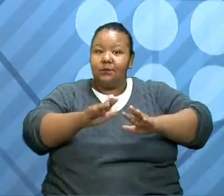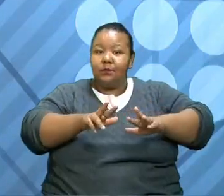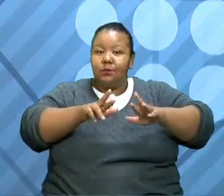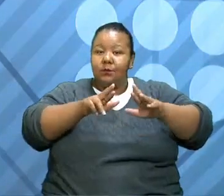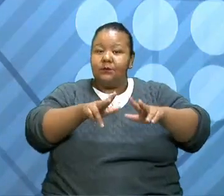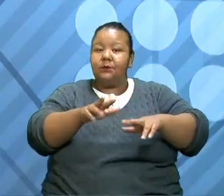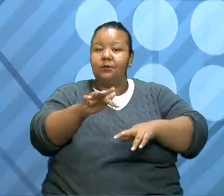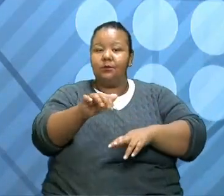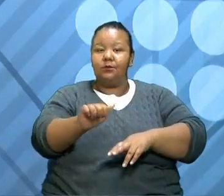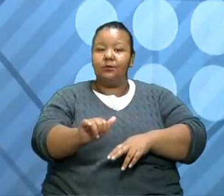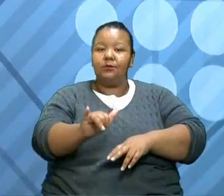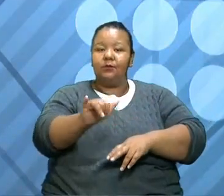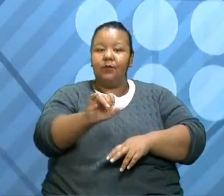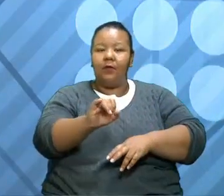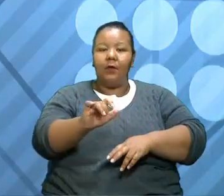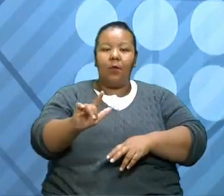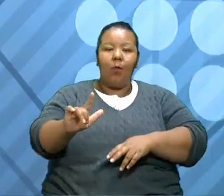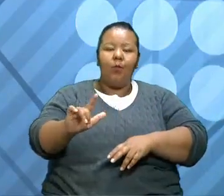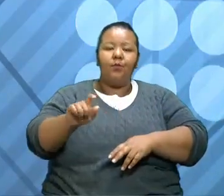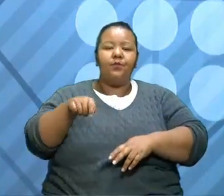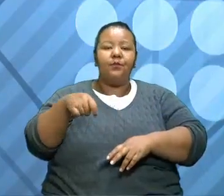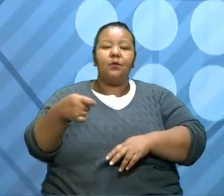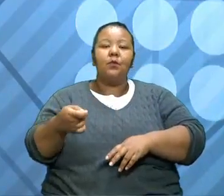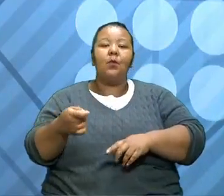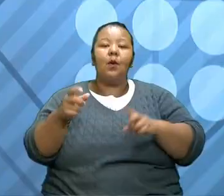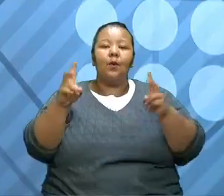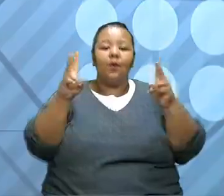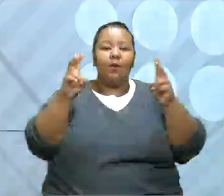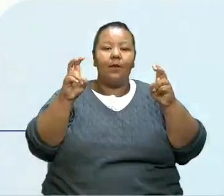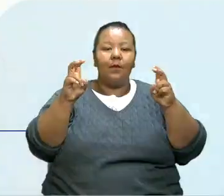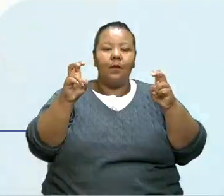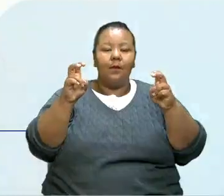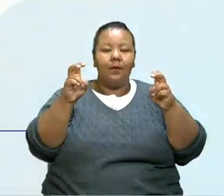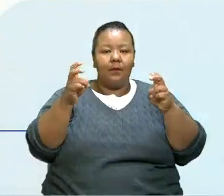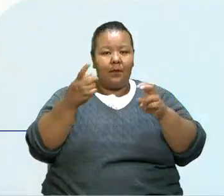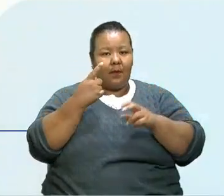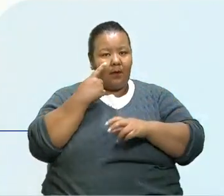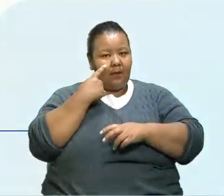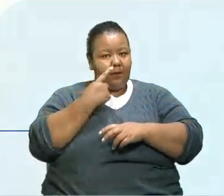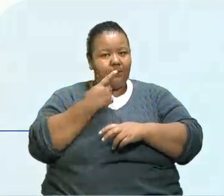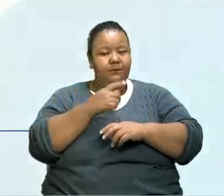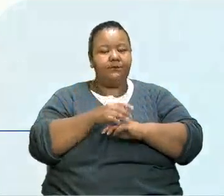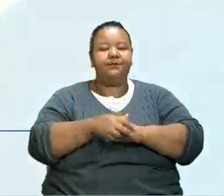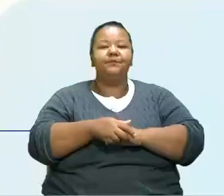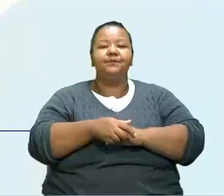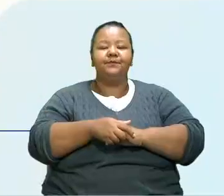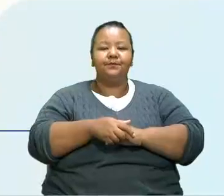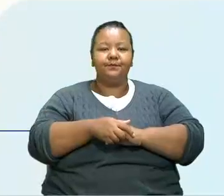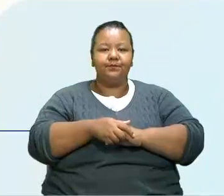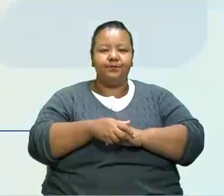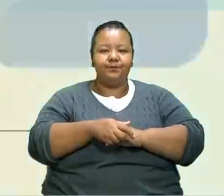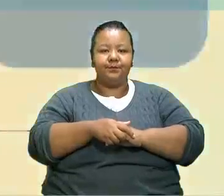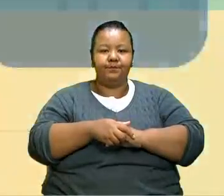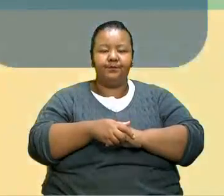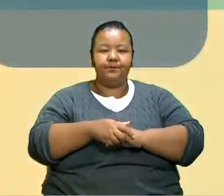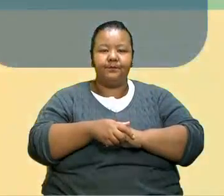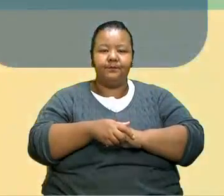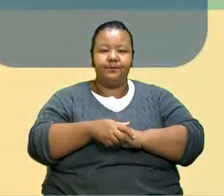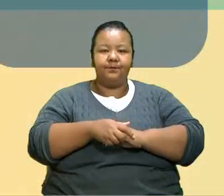funções administrativas. Então, qual é o título da nossa aula? Vamos ver? Então, nós vamos partir da